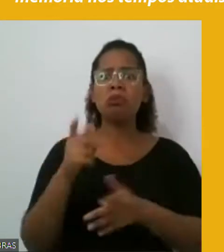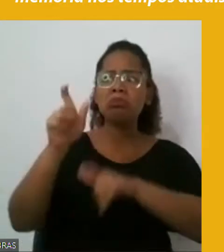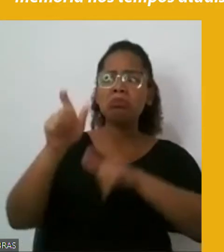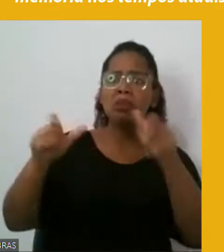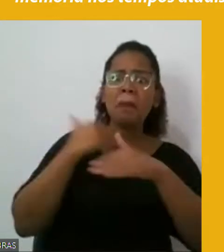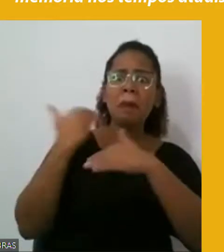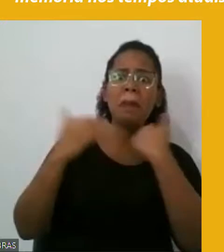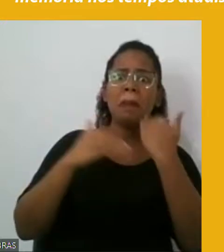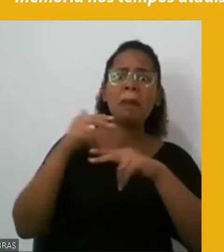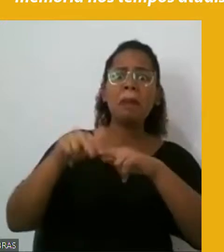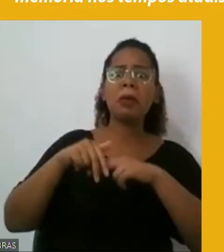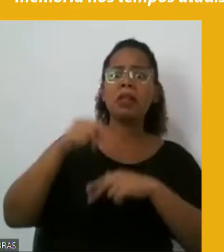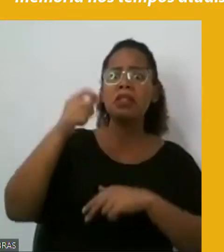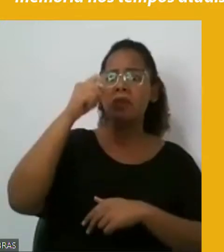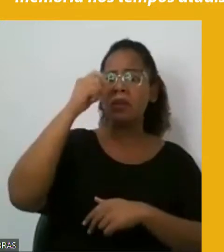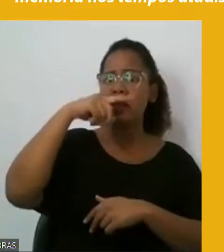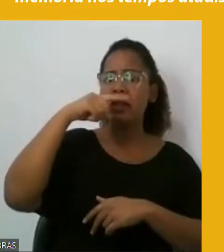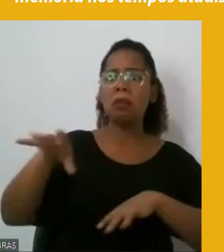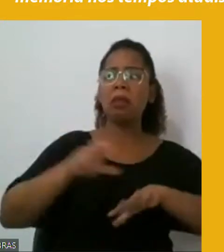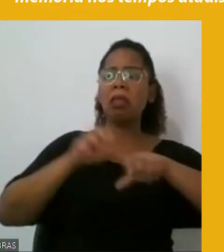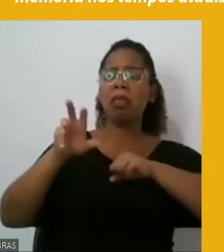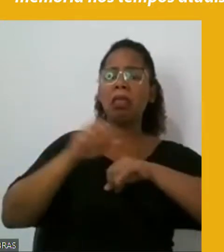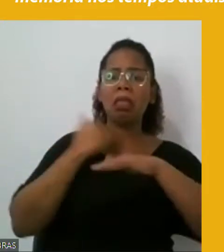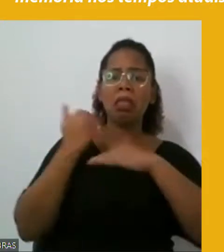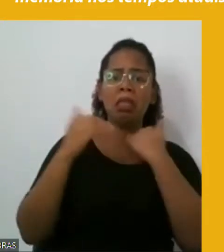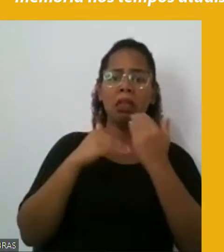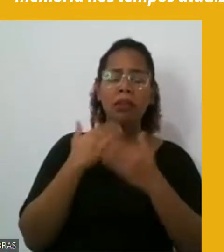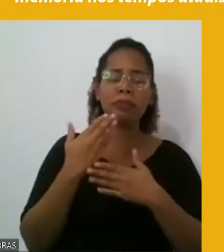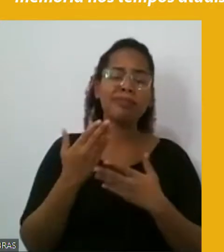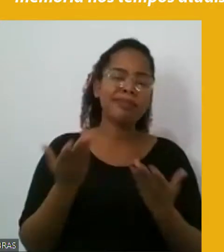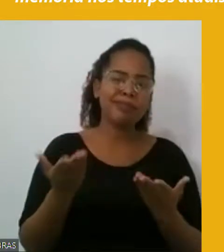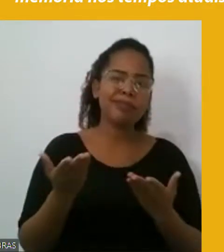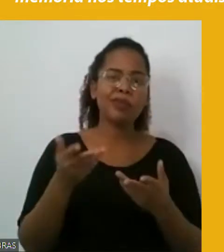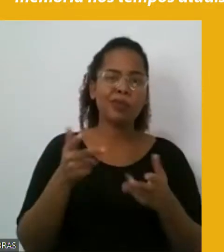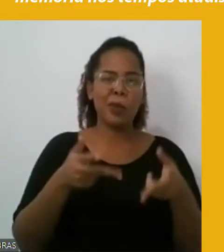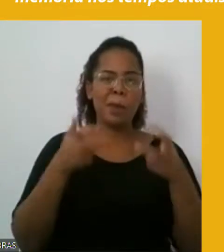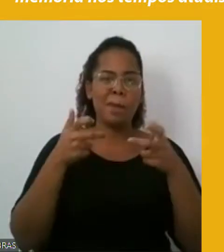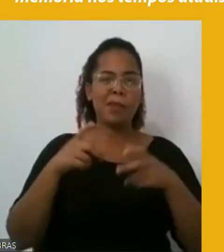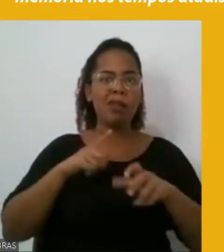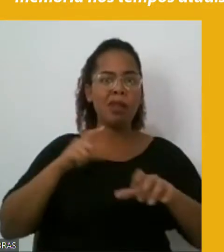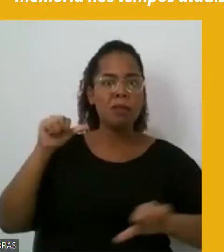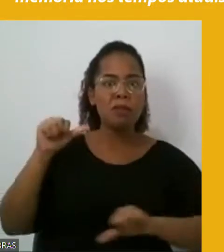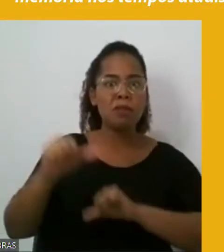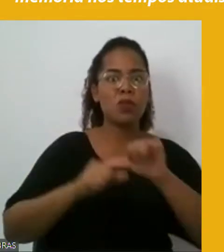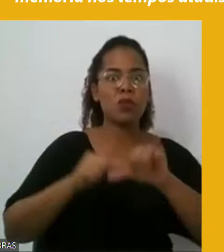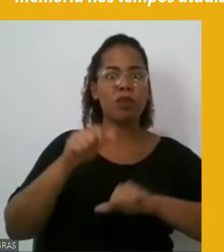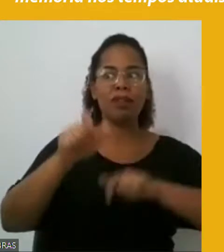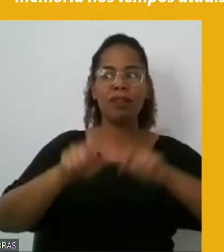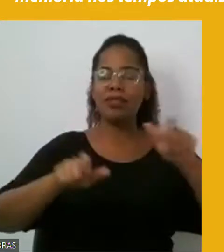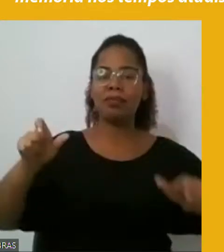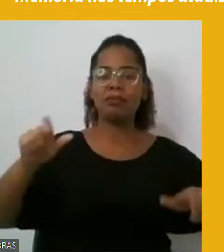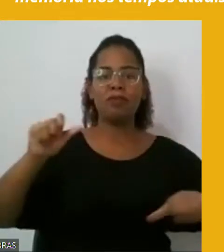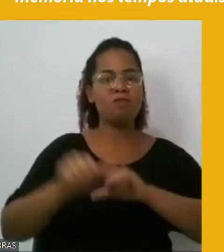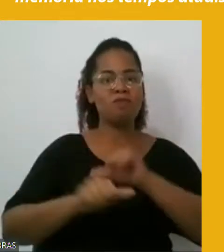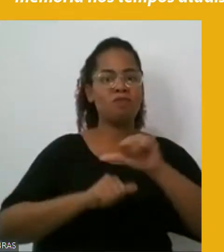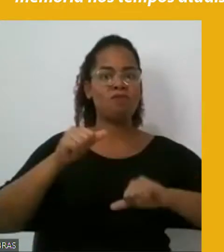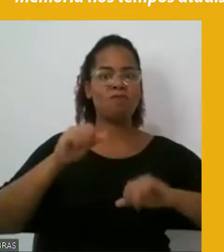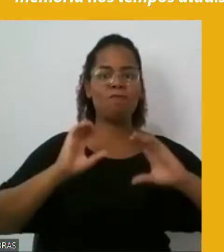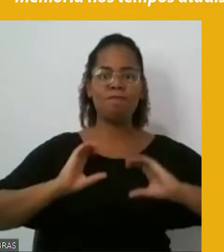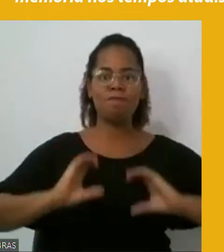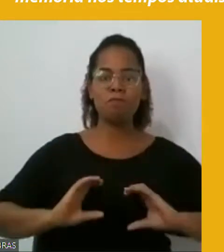estava entre finados, uma outra cidade a nascer. Logo depois, explodiu o carnaval. Foi